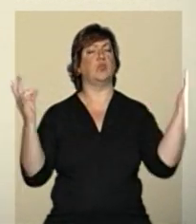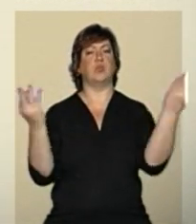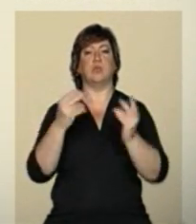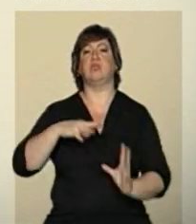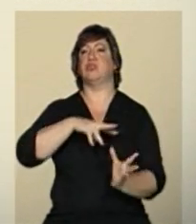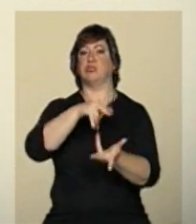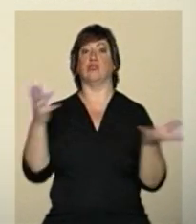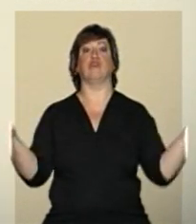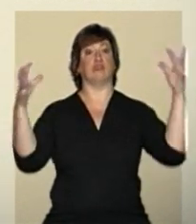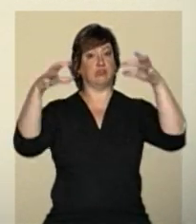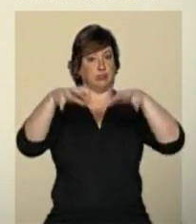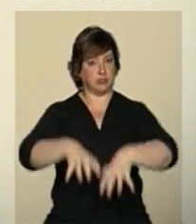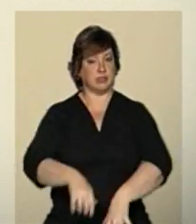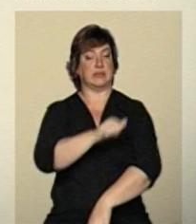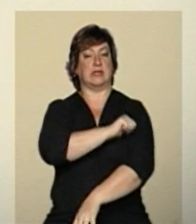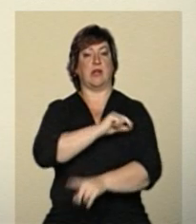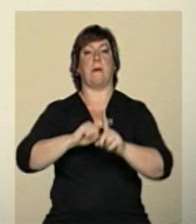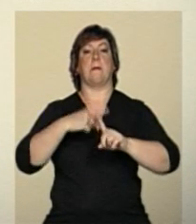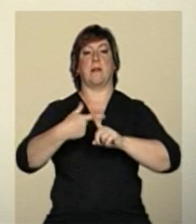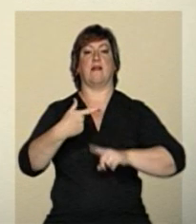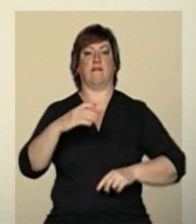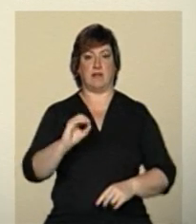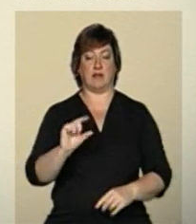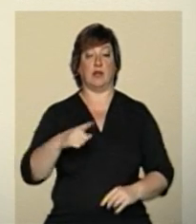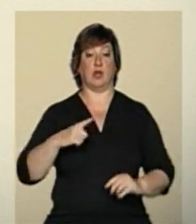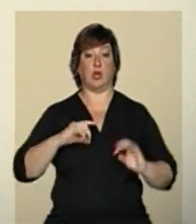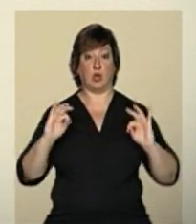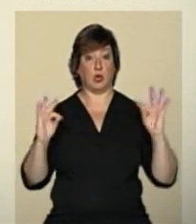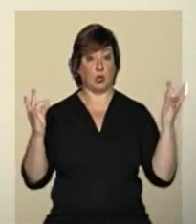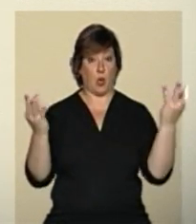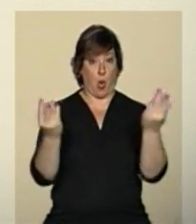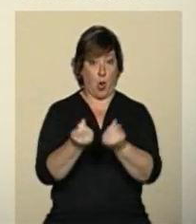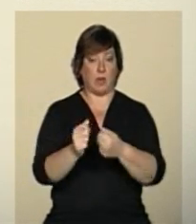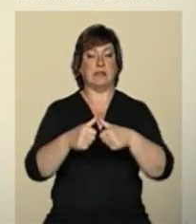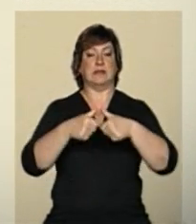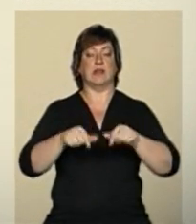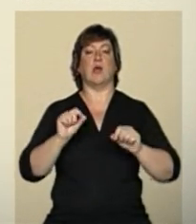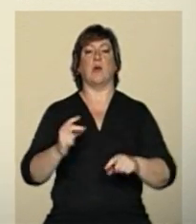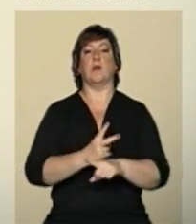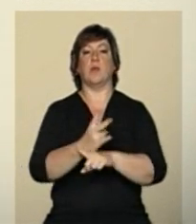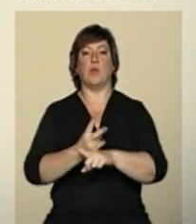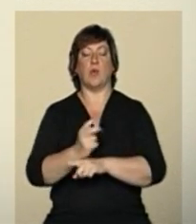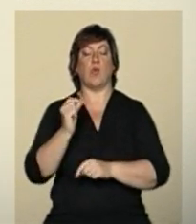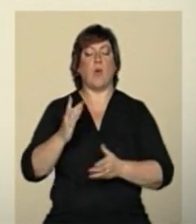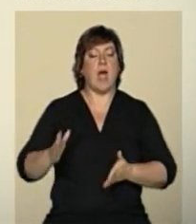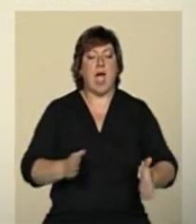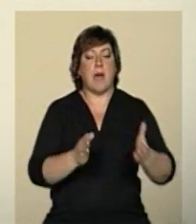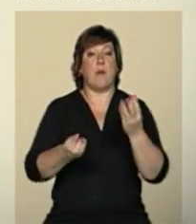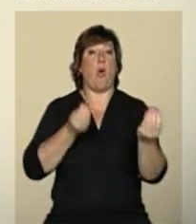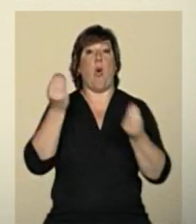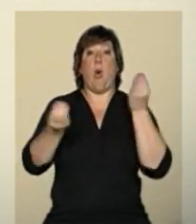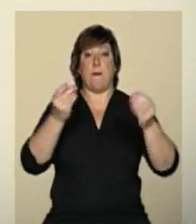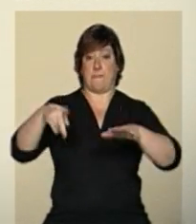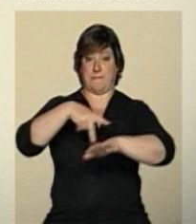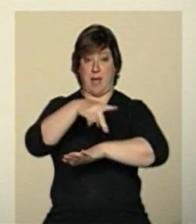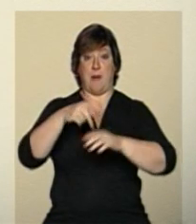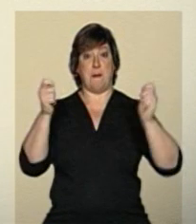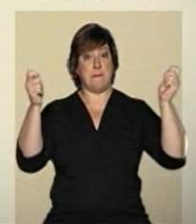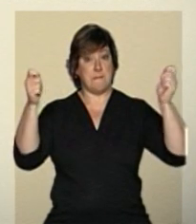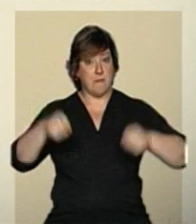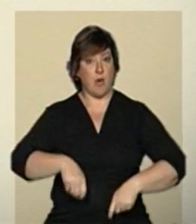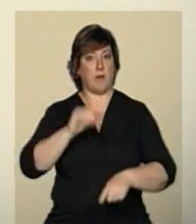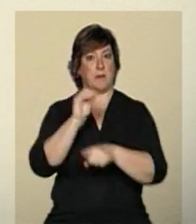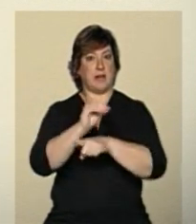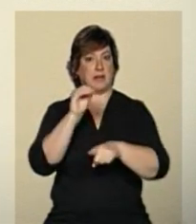mundo estarão participando da Rio Mais 20. Todos estão em busca de um caminho para que os países possam manter